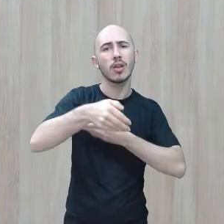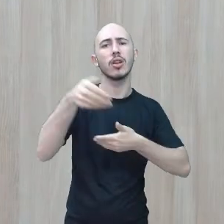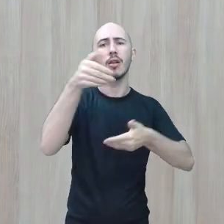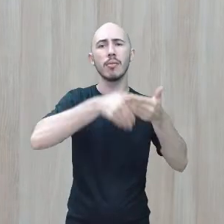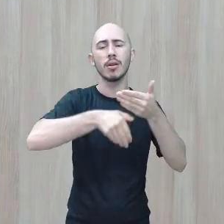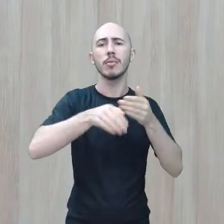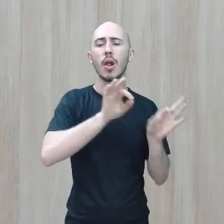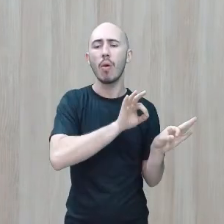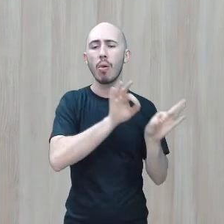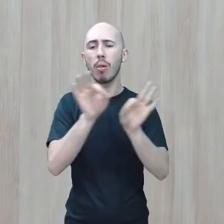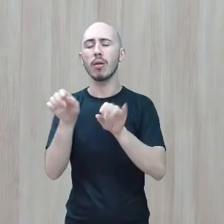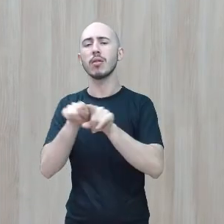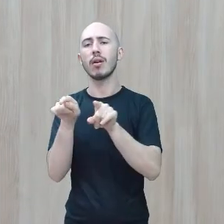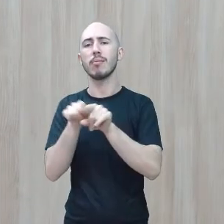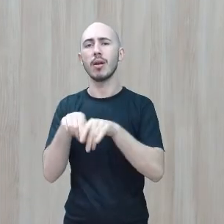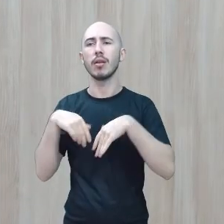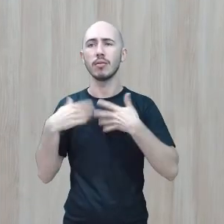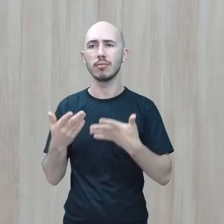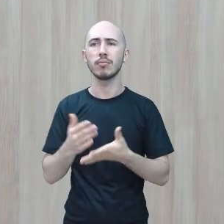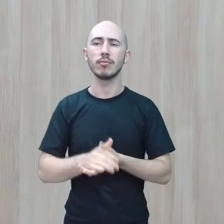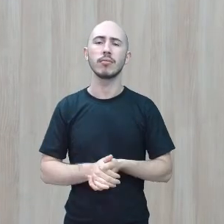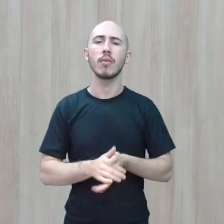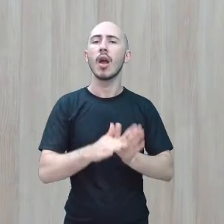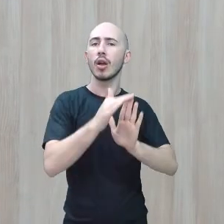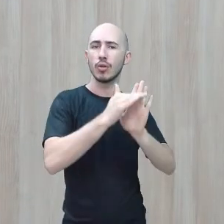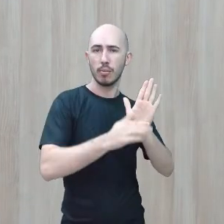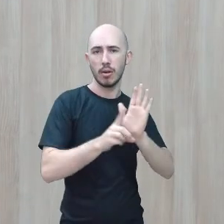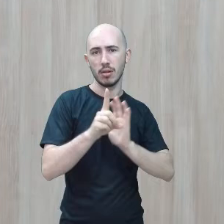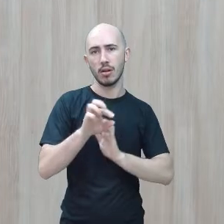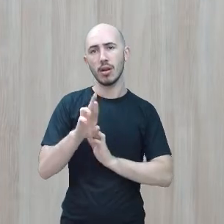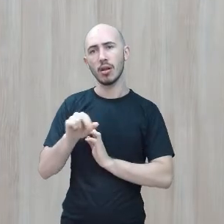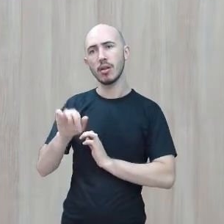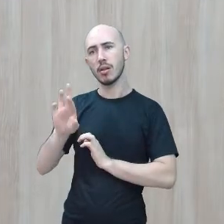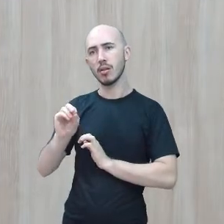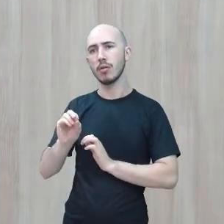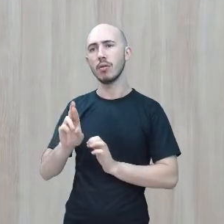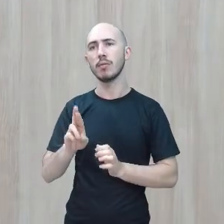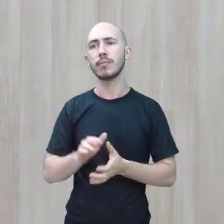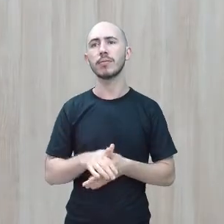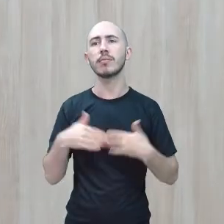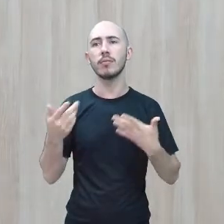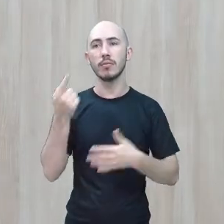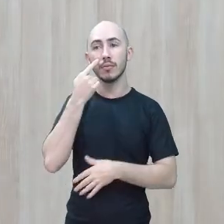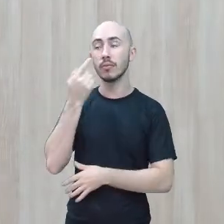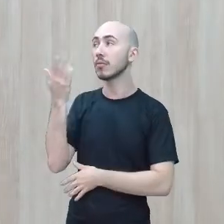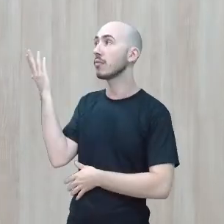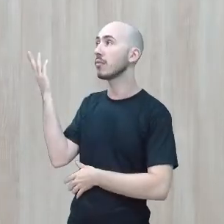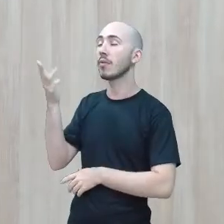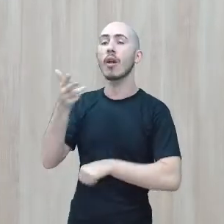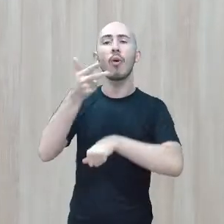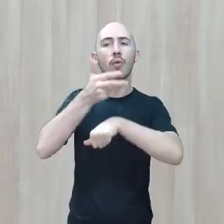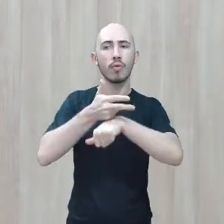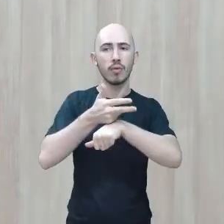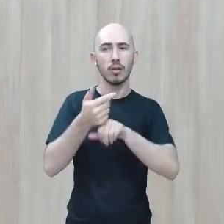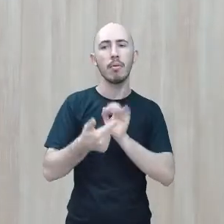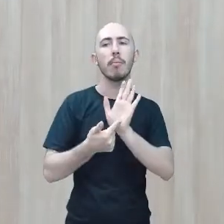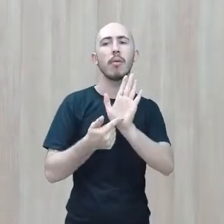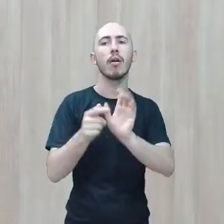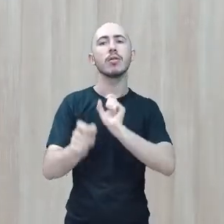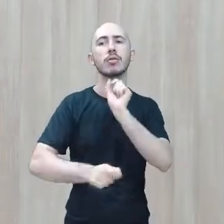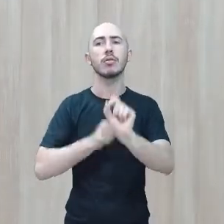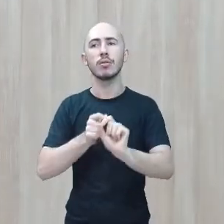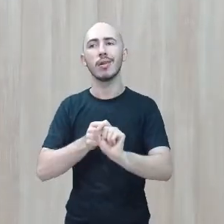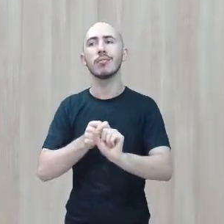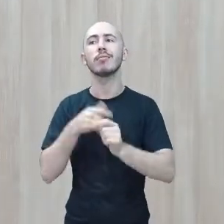mais engajado como participar do plano diretor. Então, aqui é um vídeo, né, trazendo porque